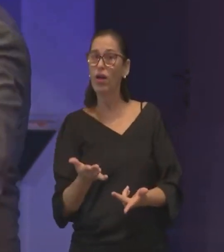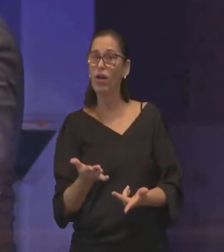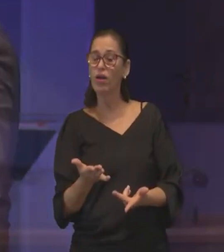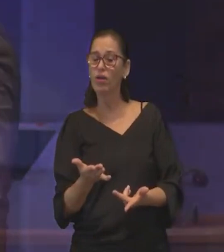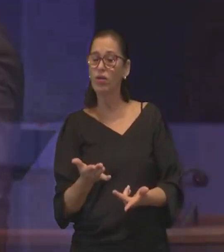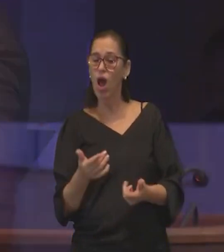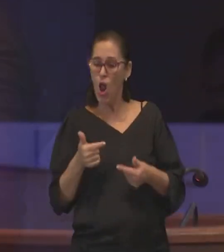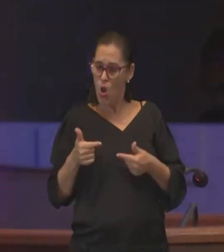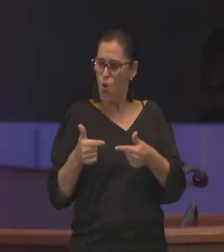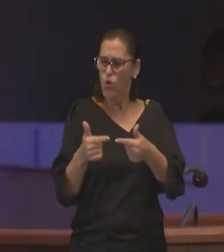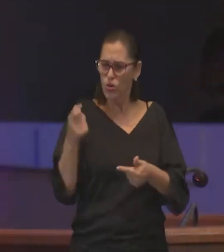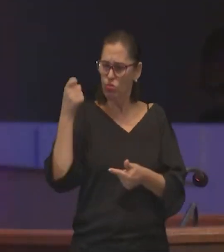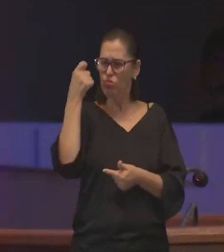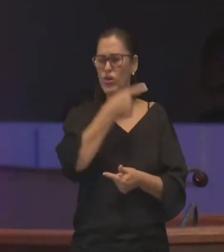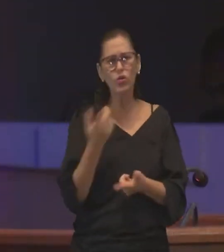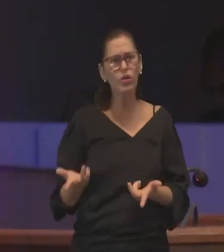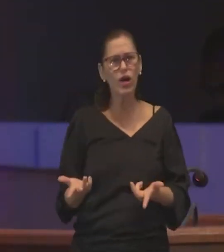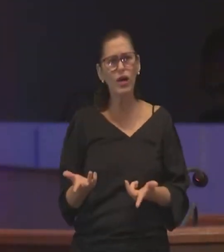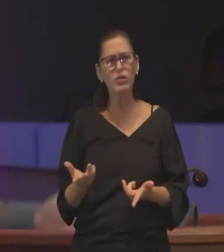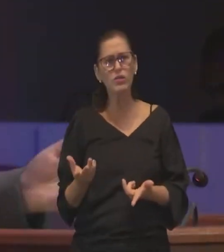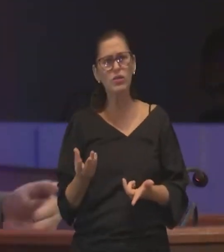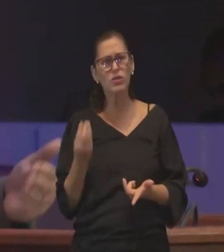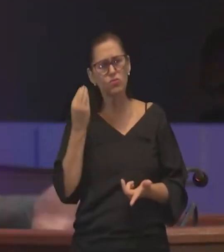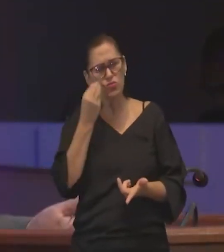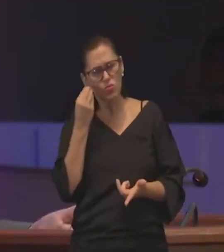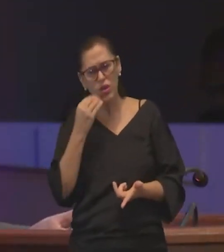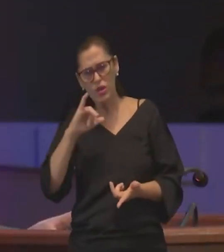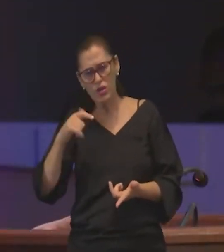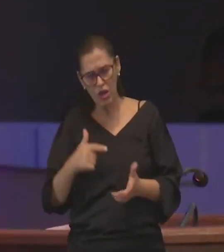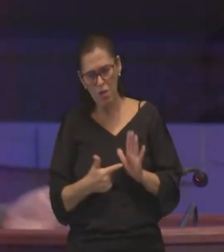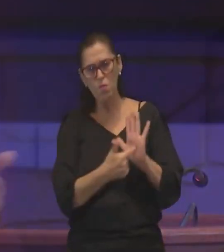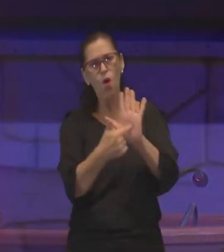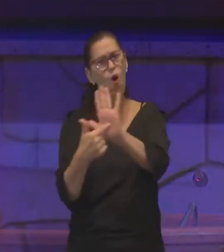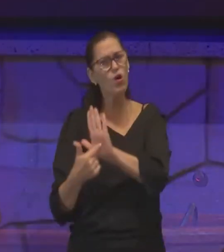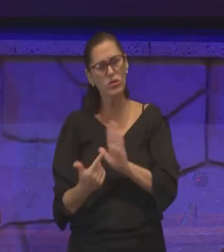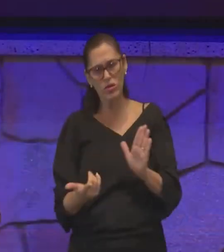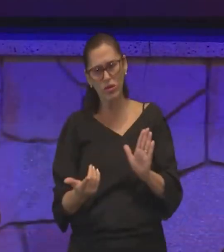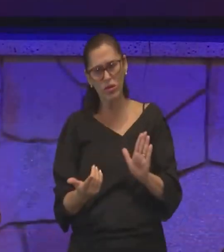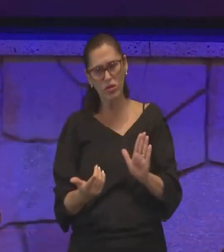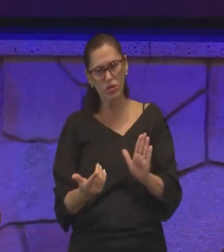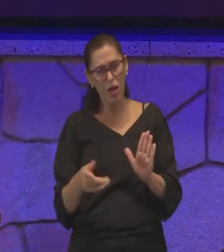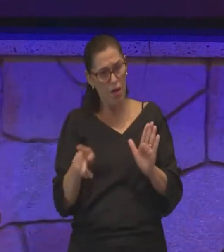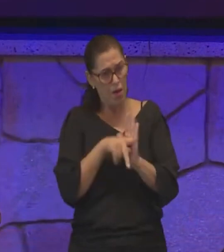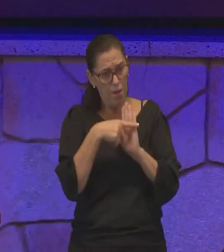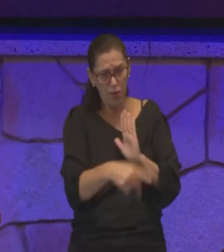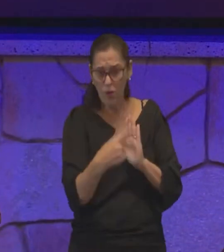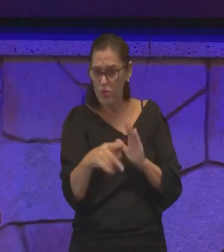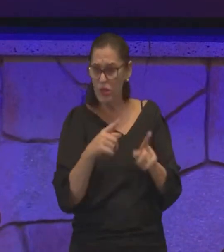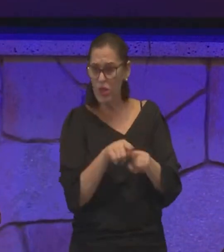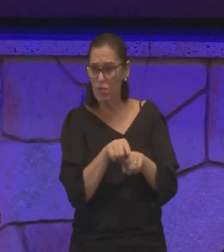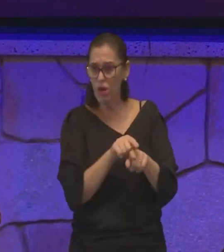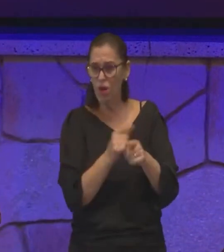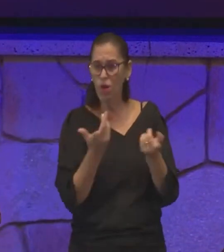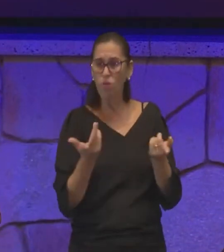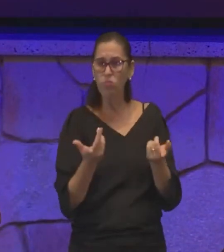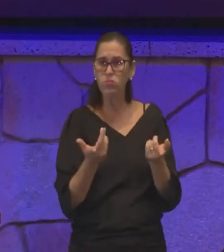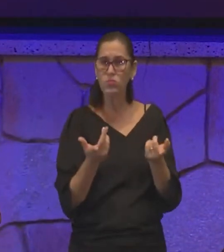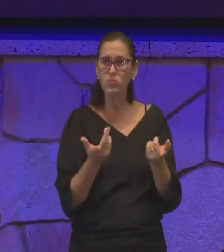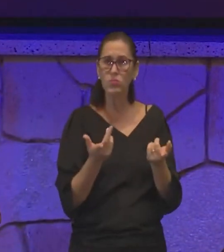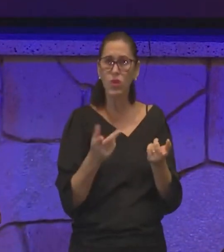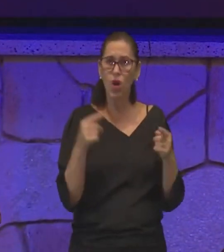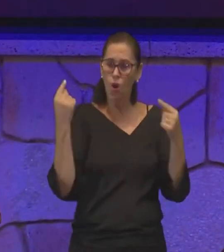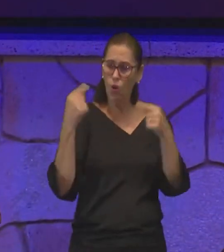São lutas e dificuldades. Esta experiência de José nos mostra isto, vindo dos seus irmãos, a contrariedade dos seus